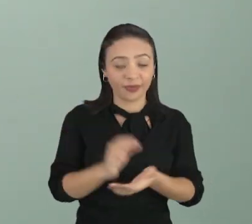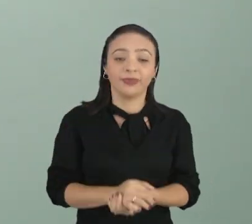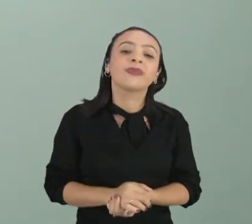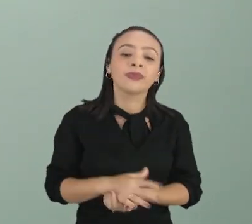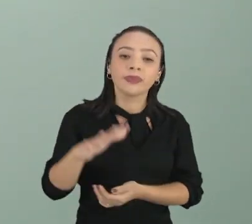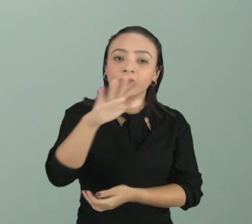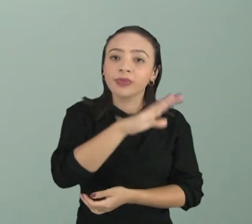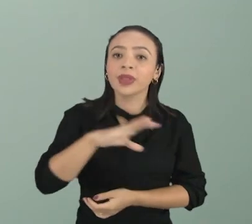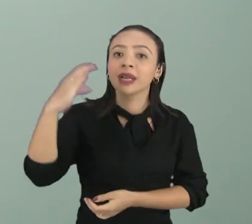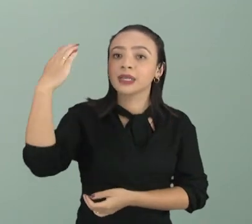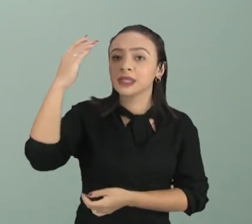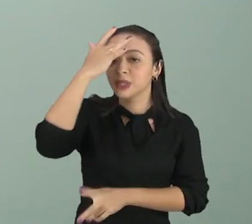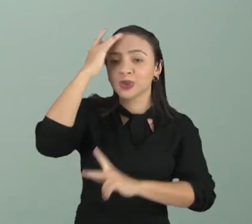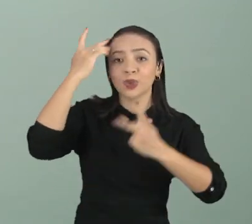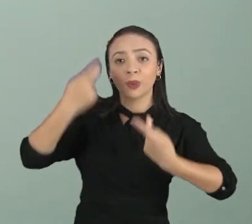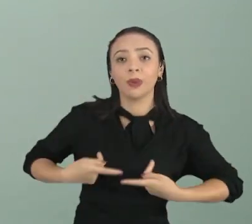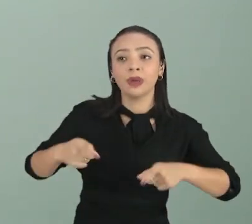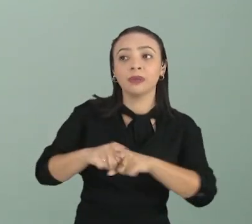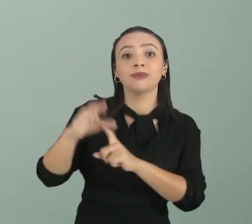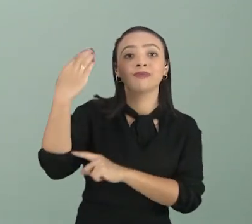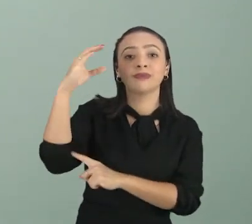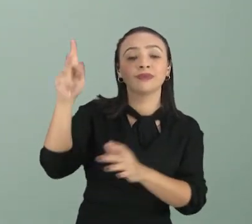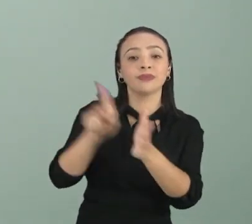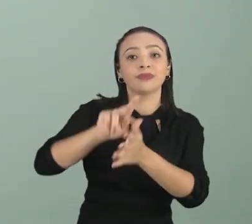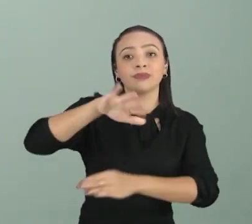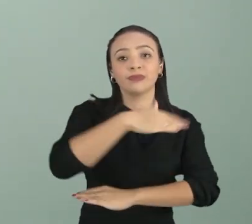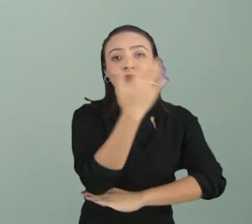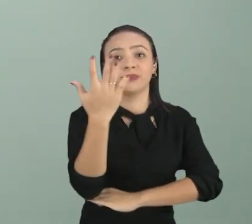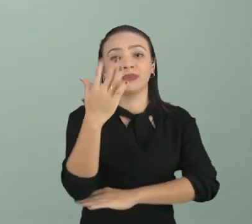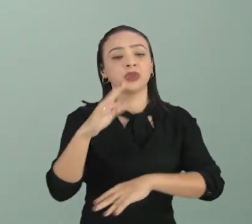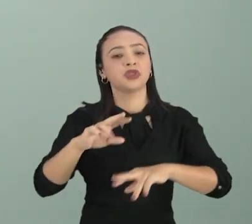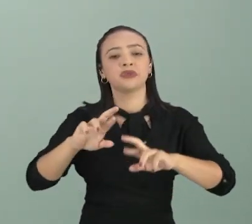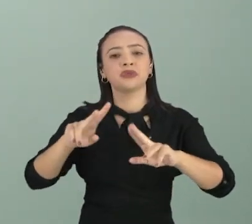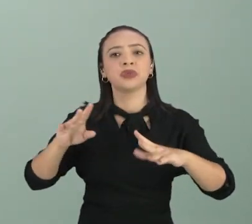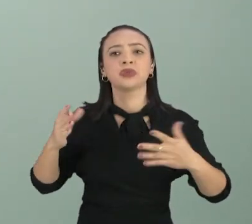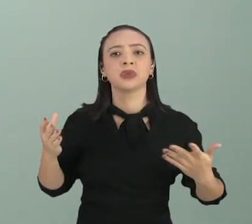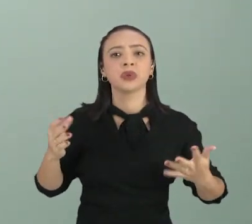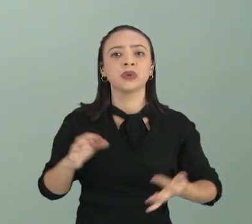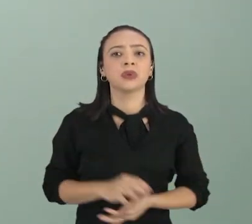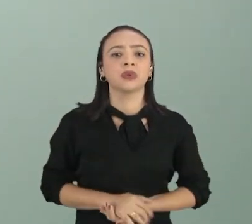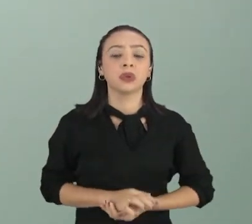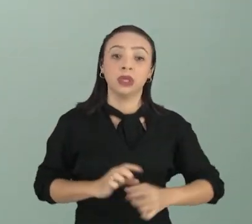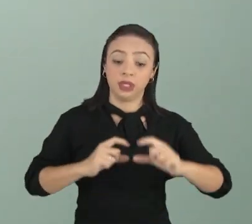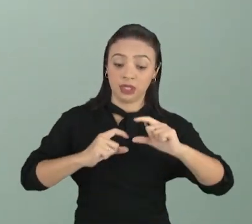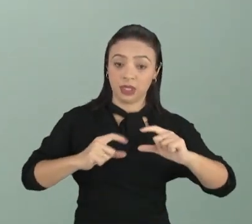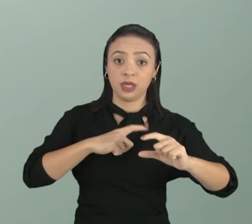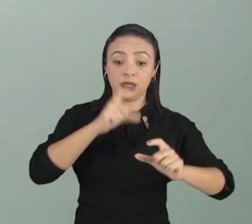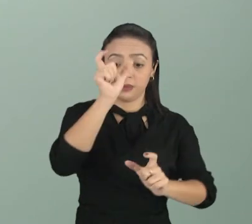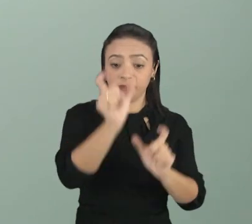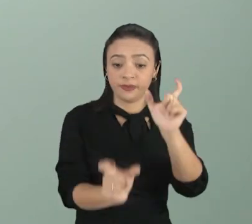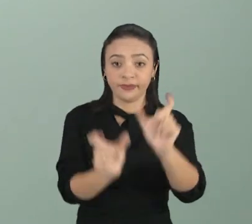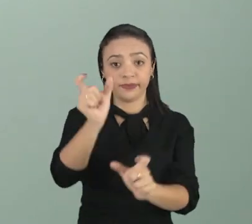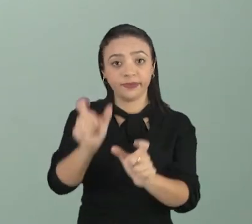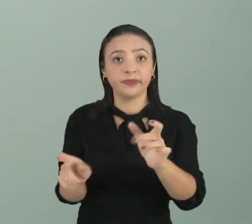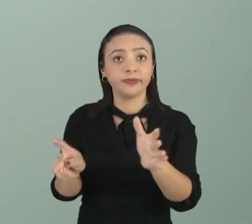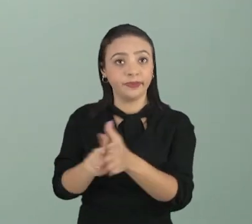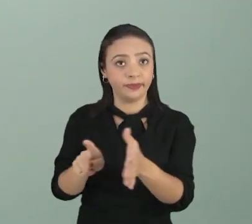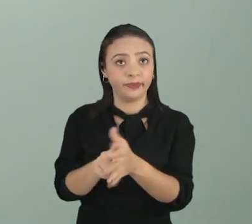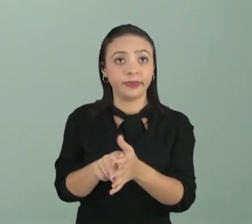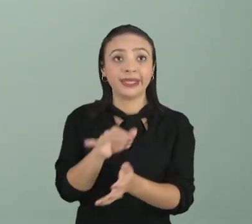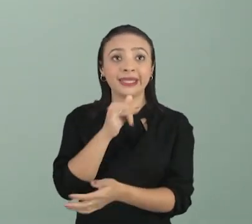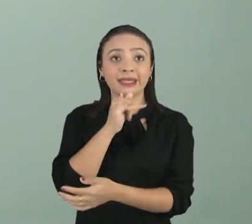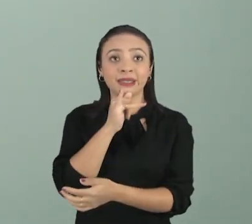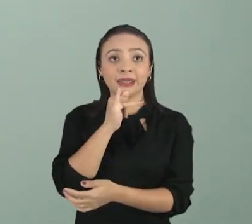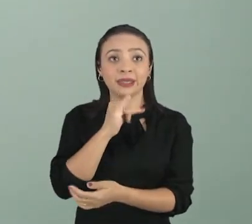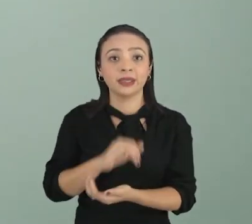humanas, ciências da natureza. Qual é a diferença? Gente, na tirinha já tem personagens específicas,